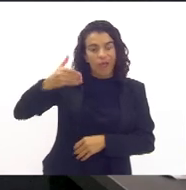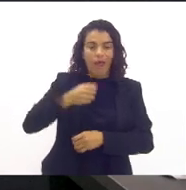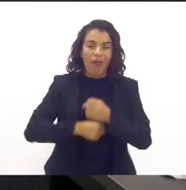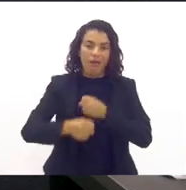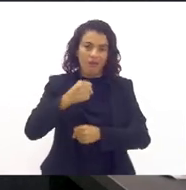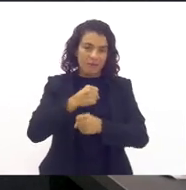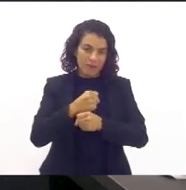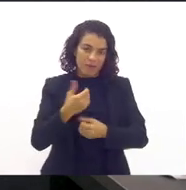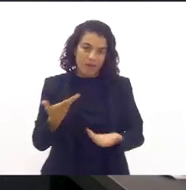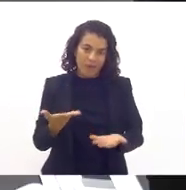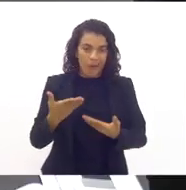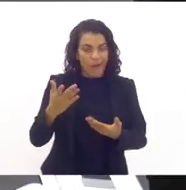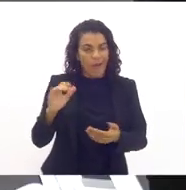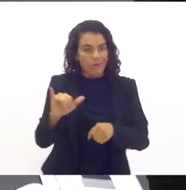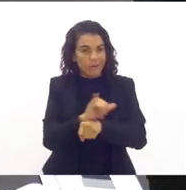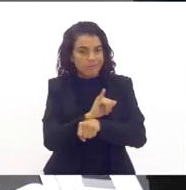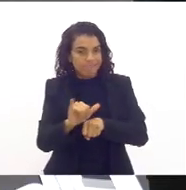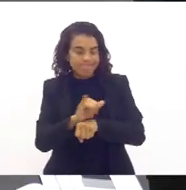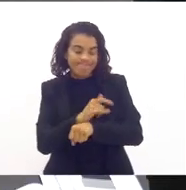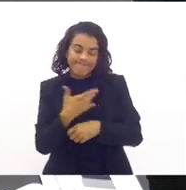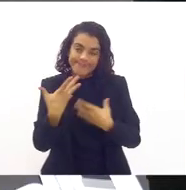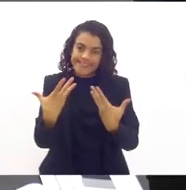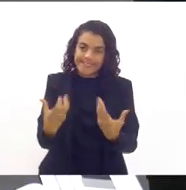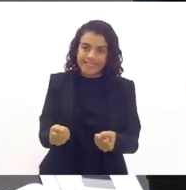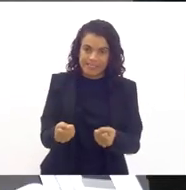Então, é algo que a gente vai ter que absorver.